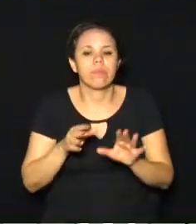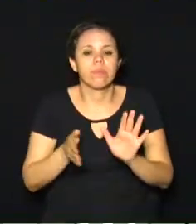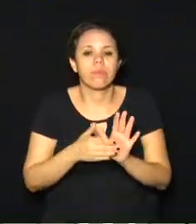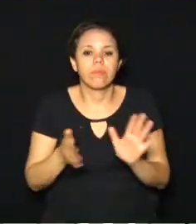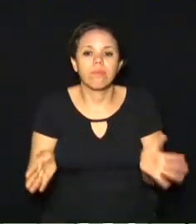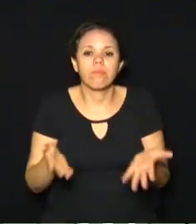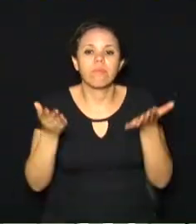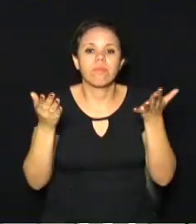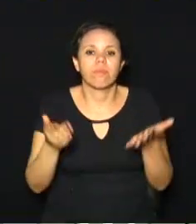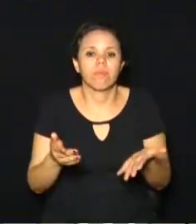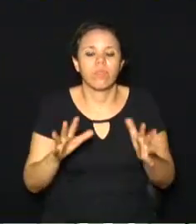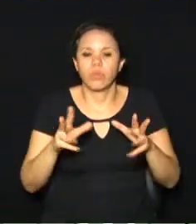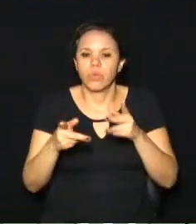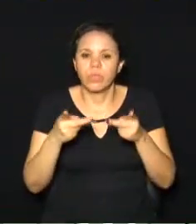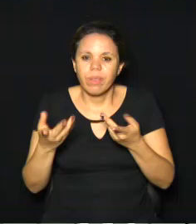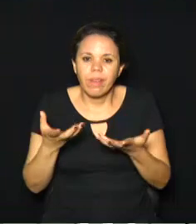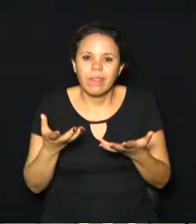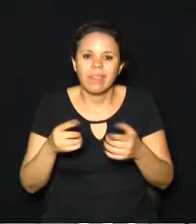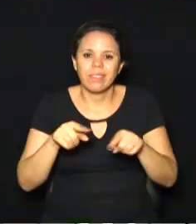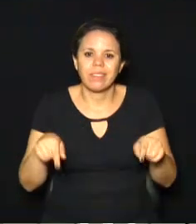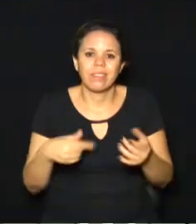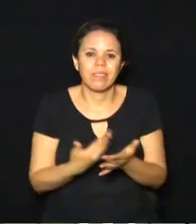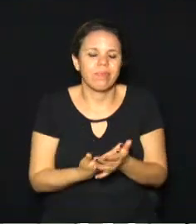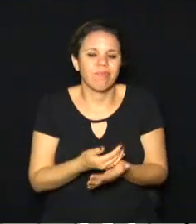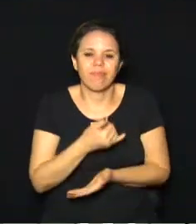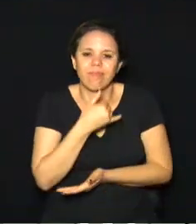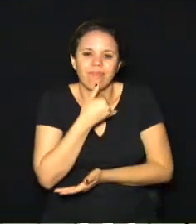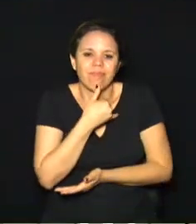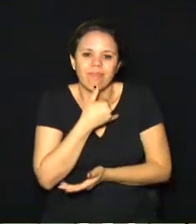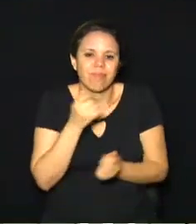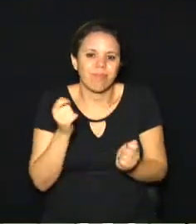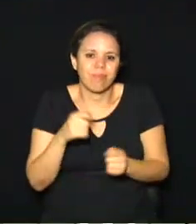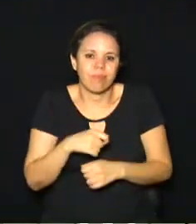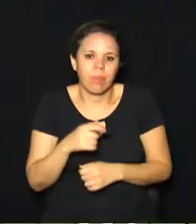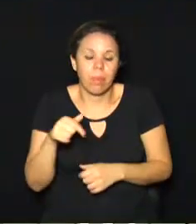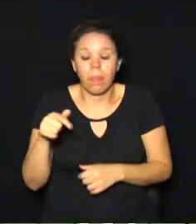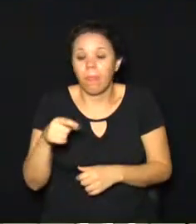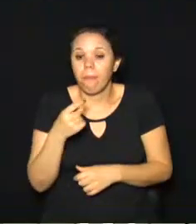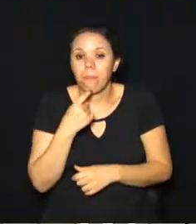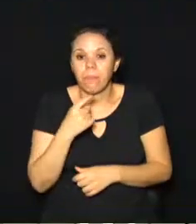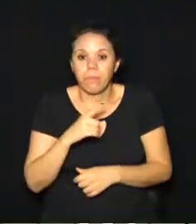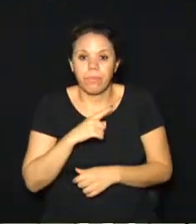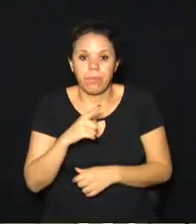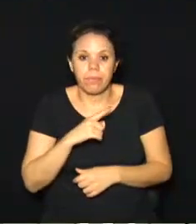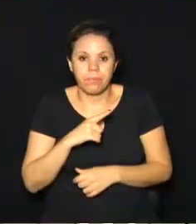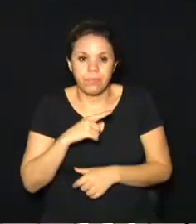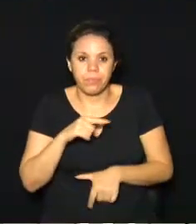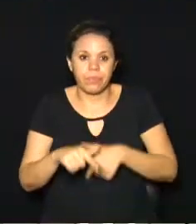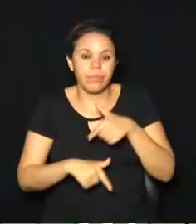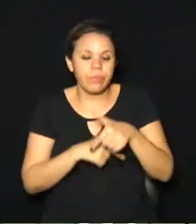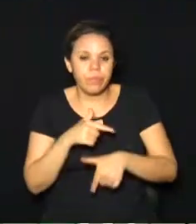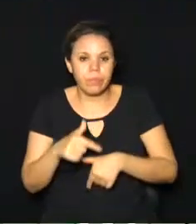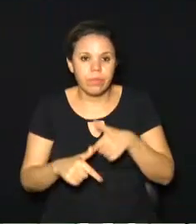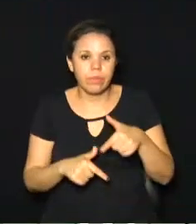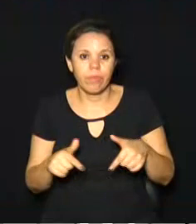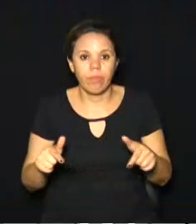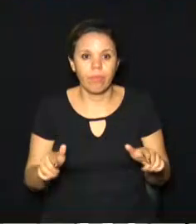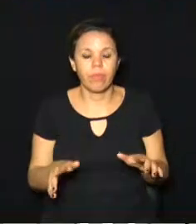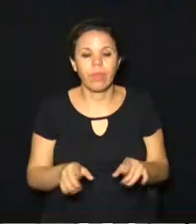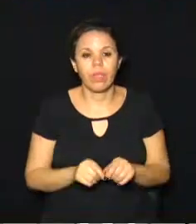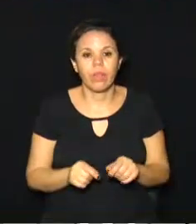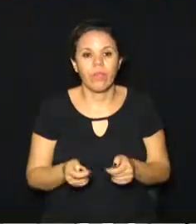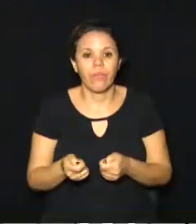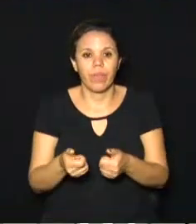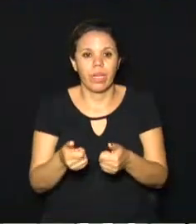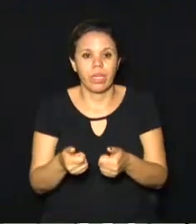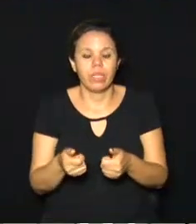Todo mundo queria estar em sala de aula, mas infelizmente isso não é possível. Aqui em Campinas nós temos aí as atividades mitigadoras